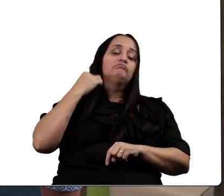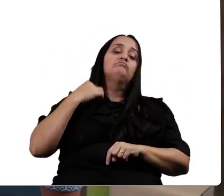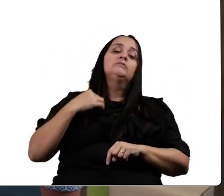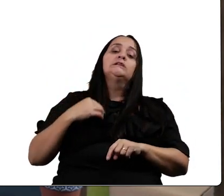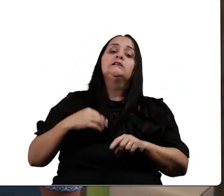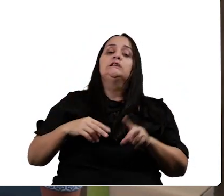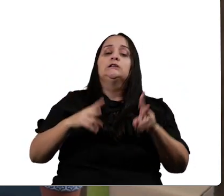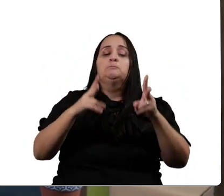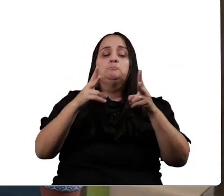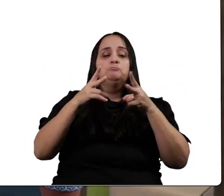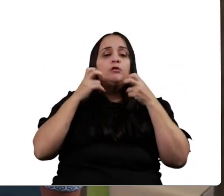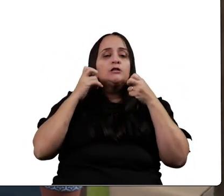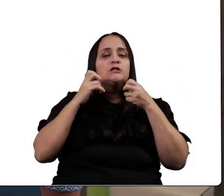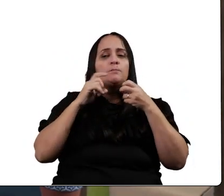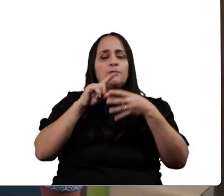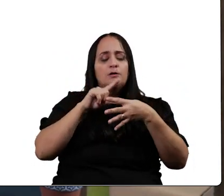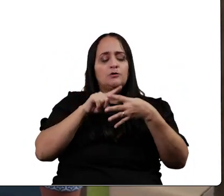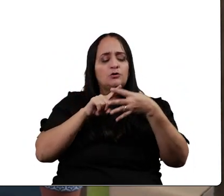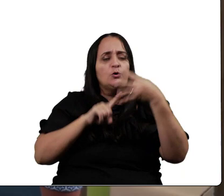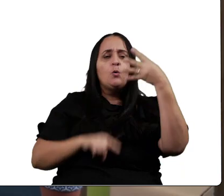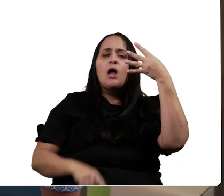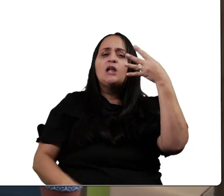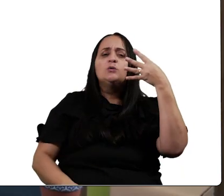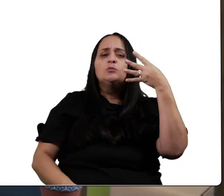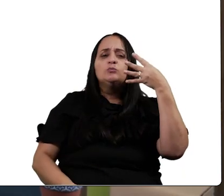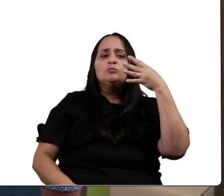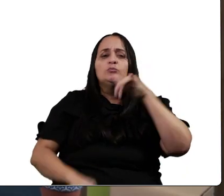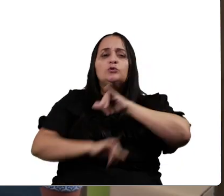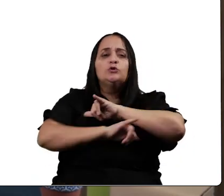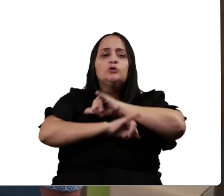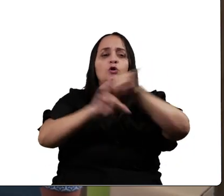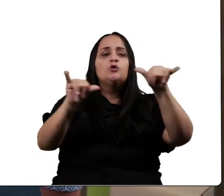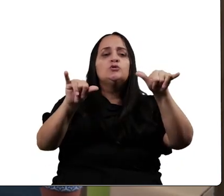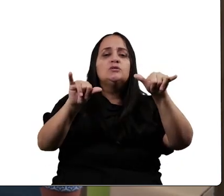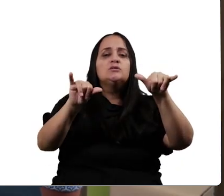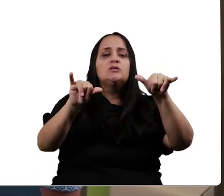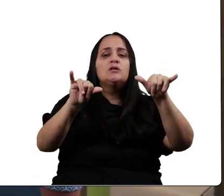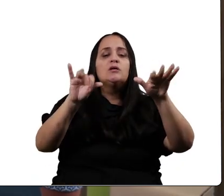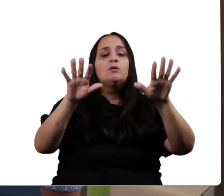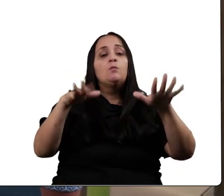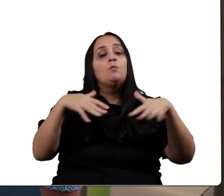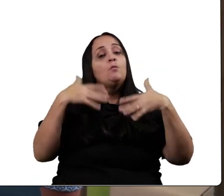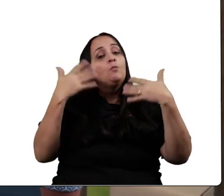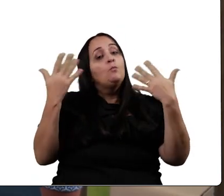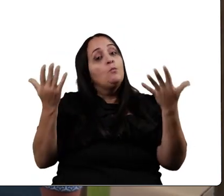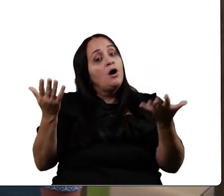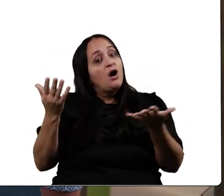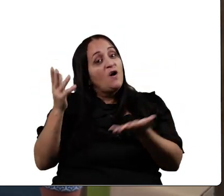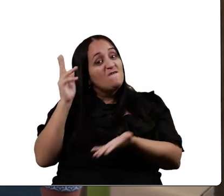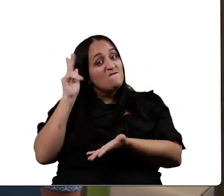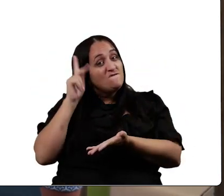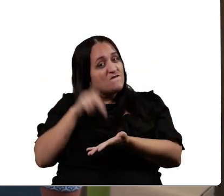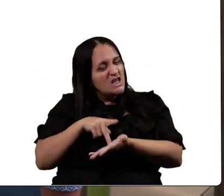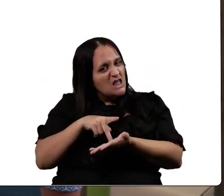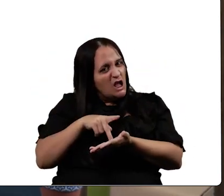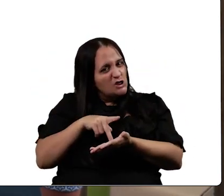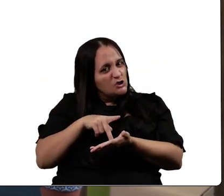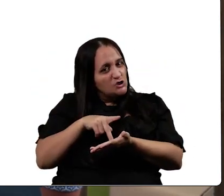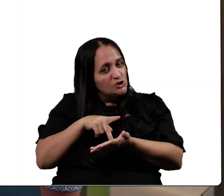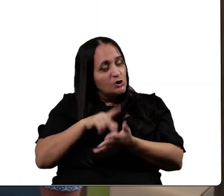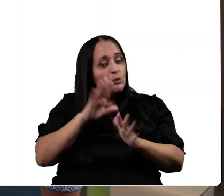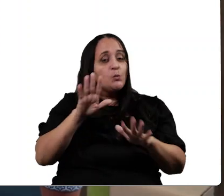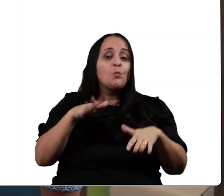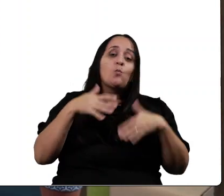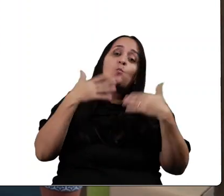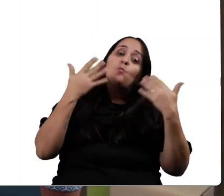perceber dessas 4 notícias aqui qual é fato ou então é fake.